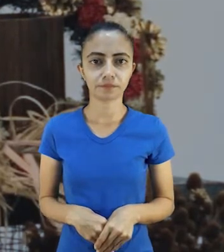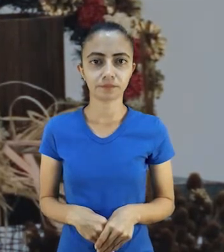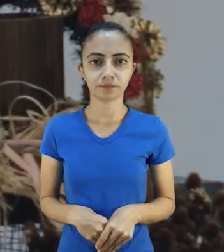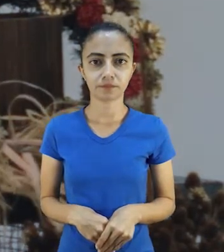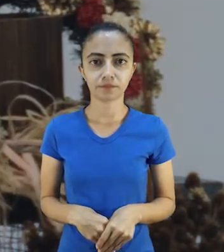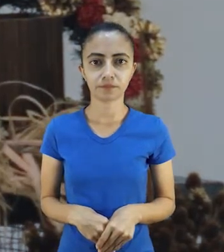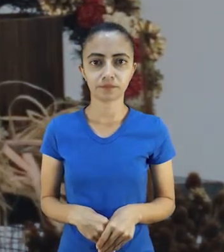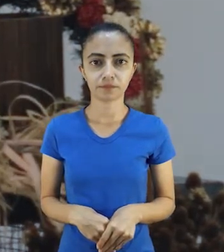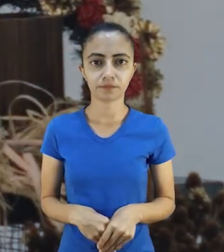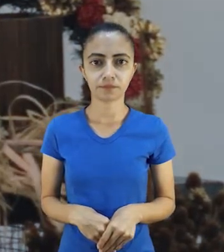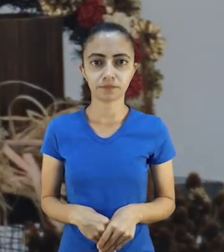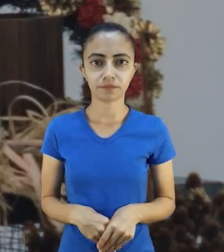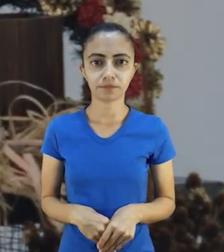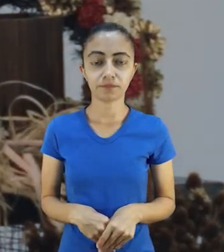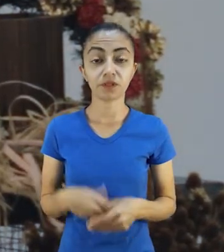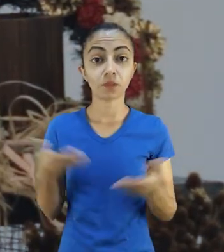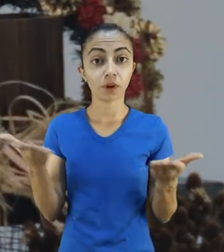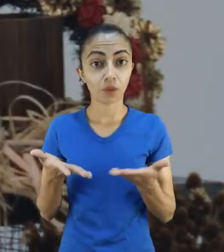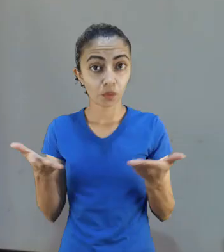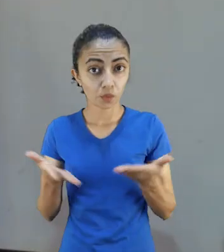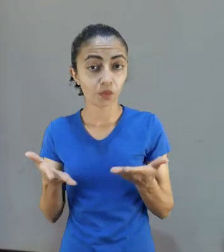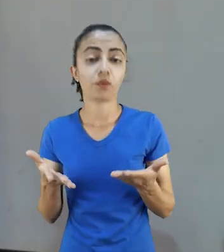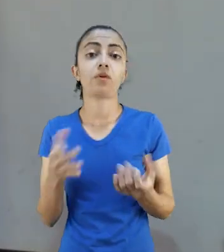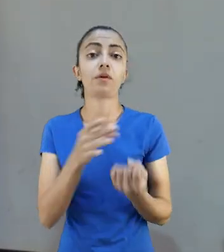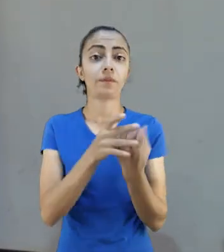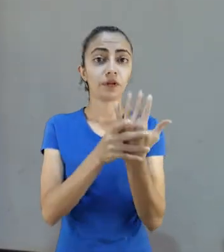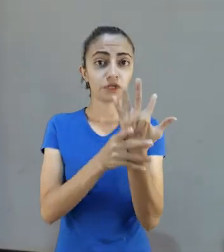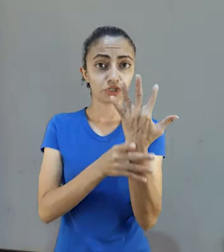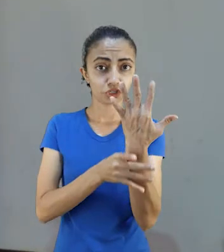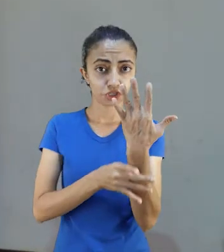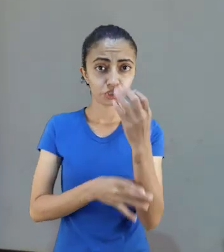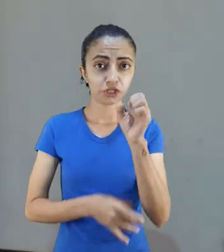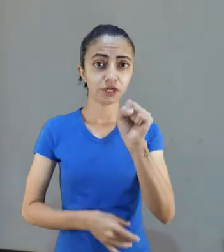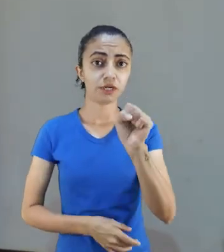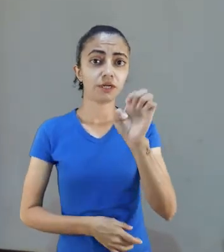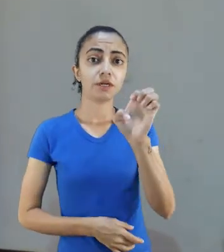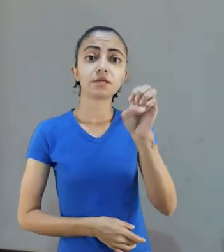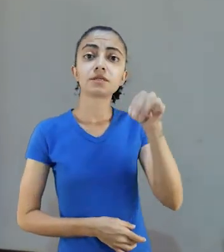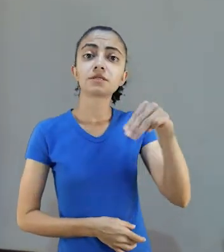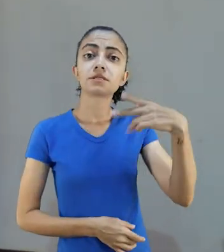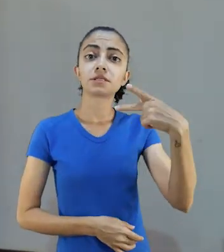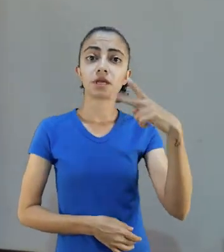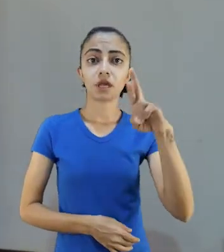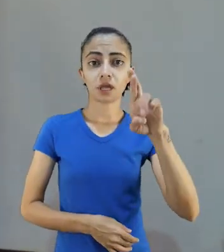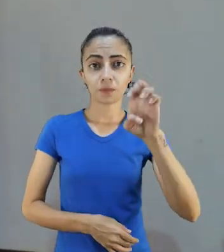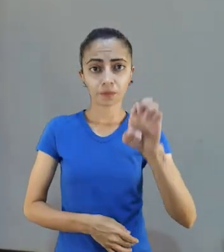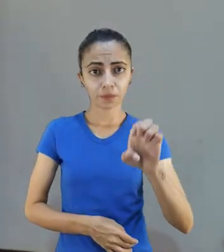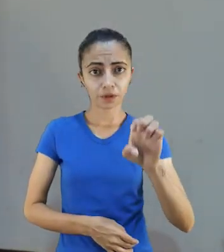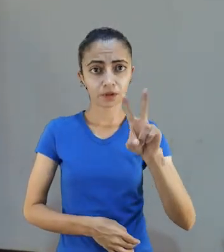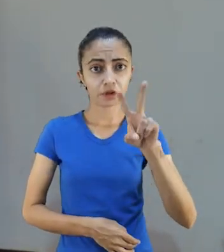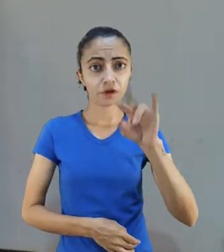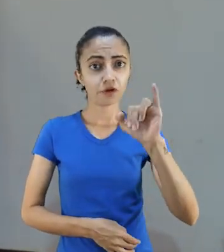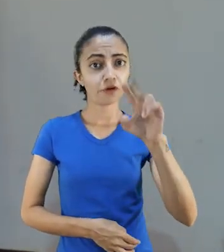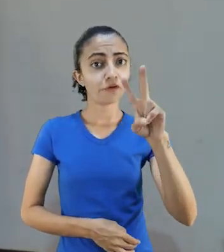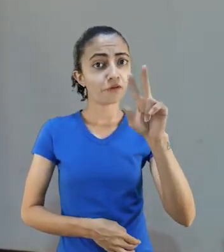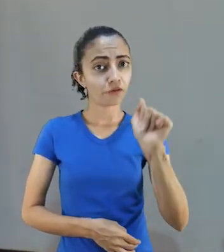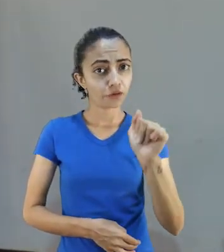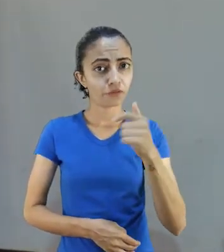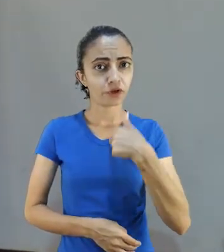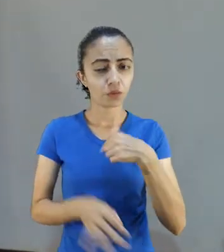Agora a gente vai usar a Sempre Viva. A Sempre Viva aqui eu pego ela e faço os